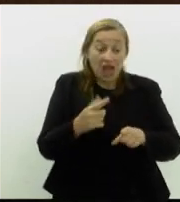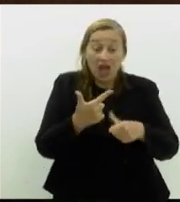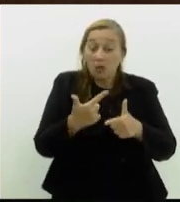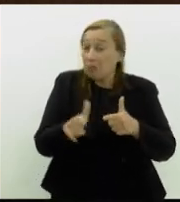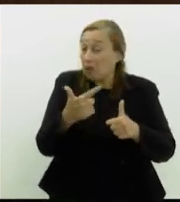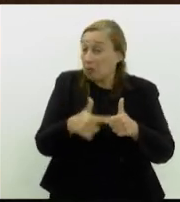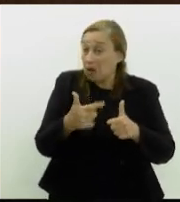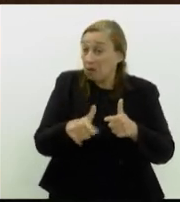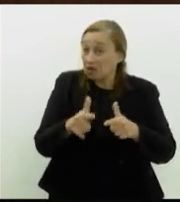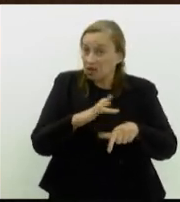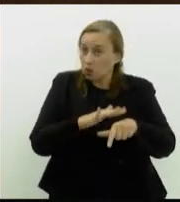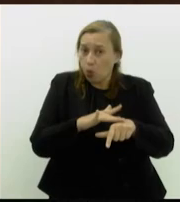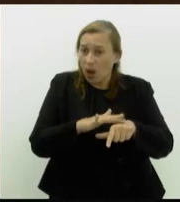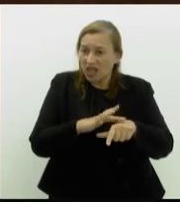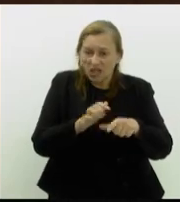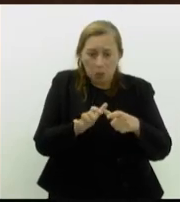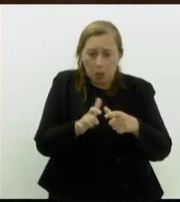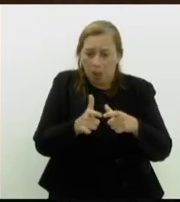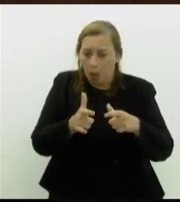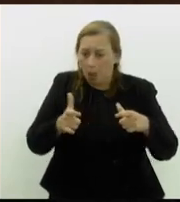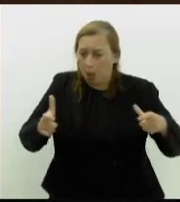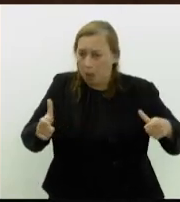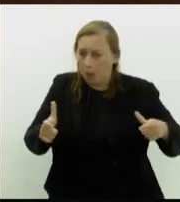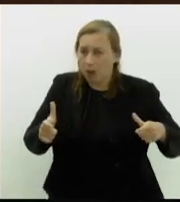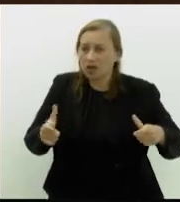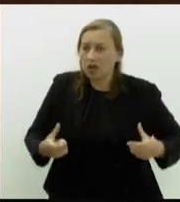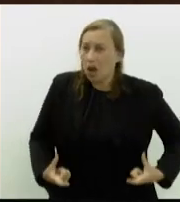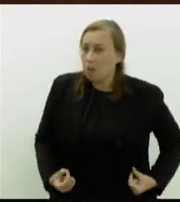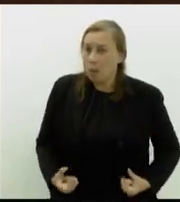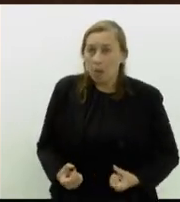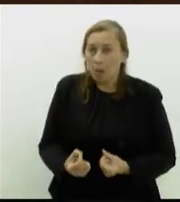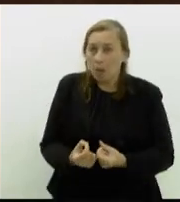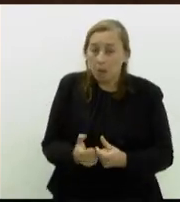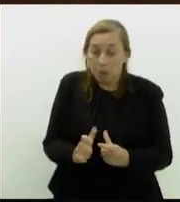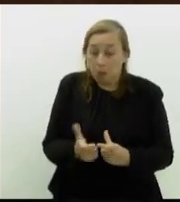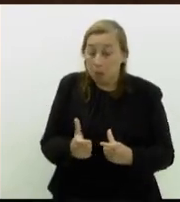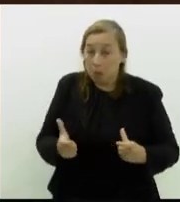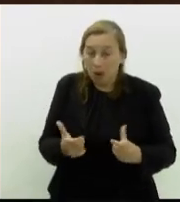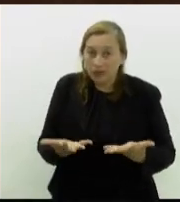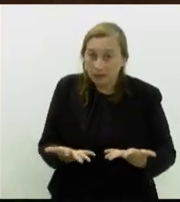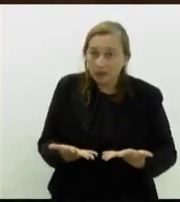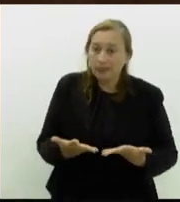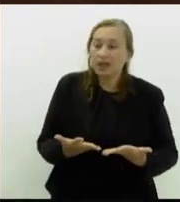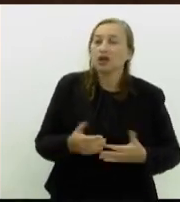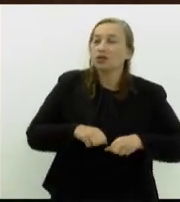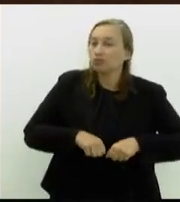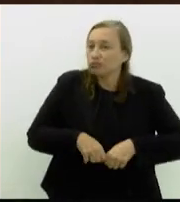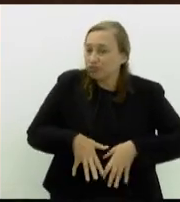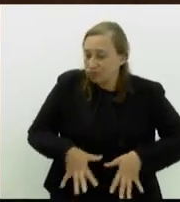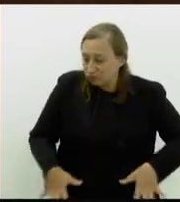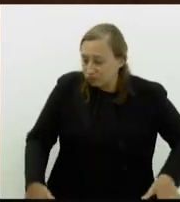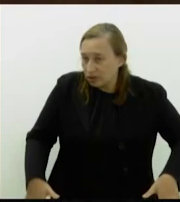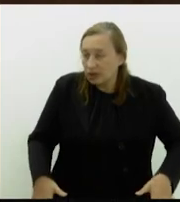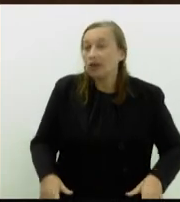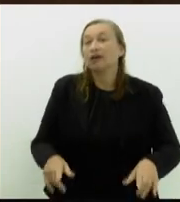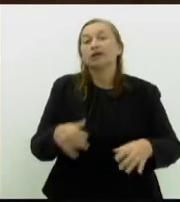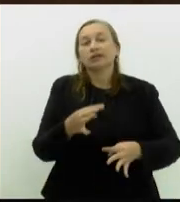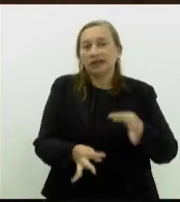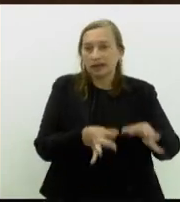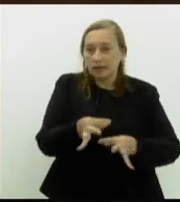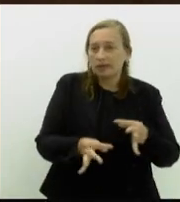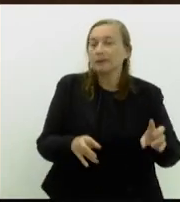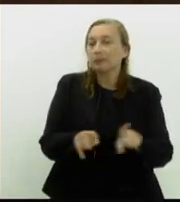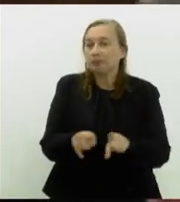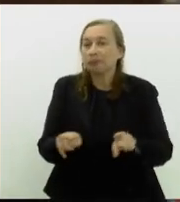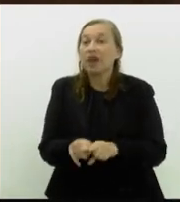corpo. Então, a gente precisa não só do diagnóstico precoce, mas também que haja tratamento. A